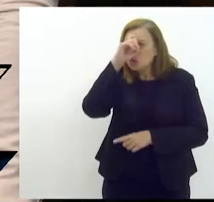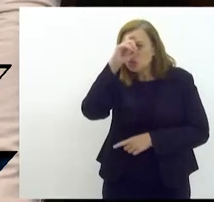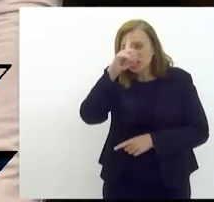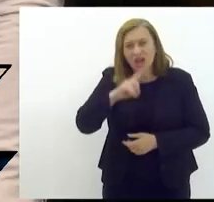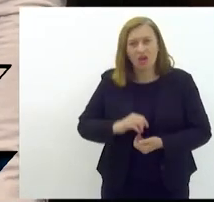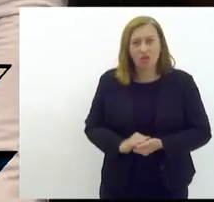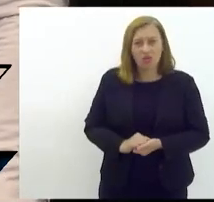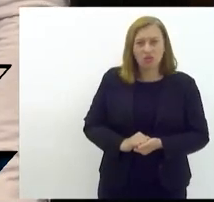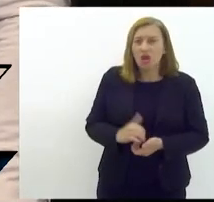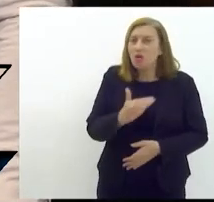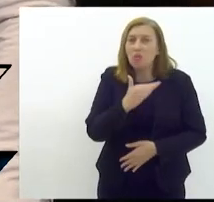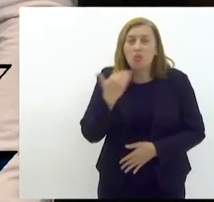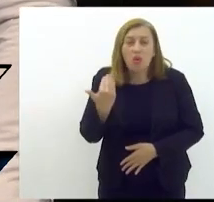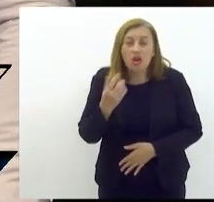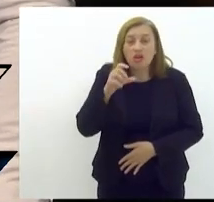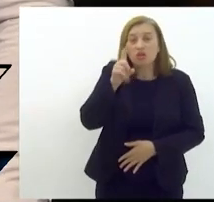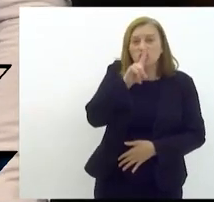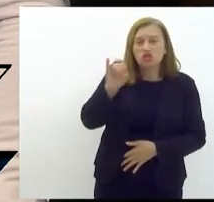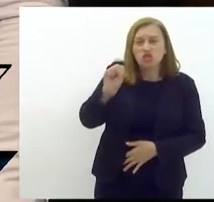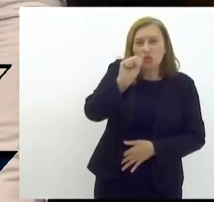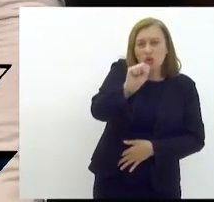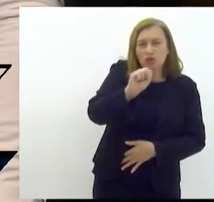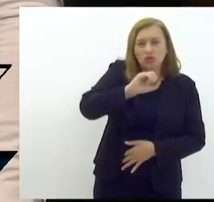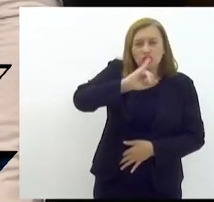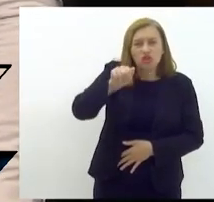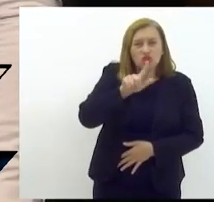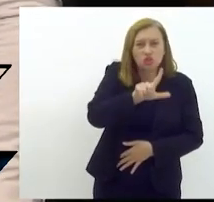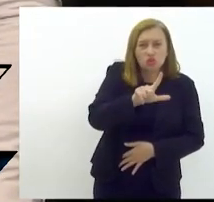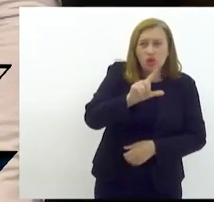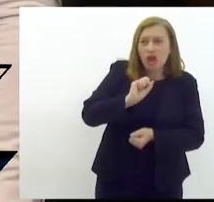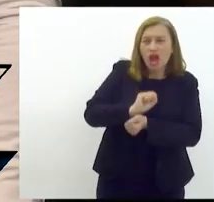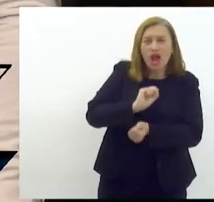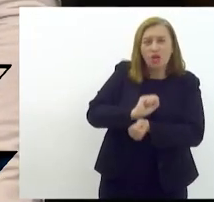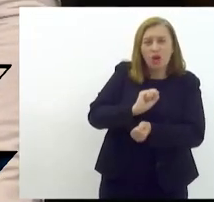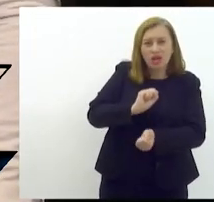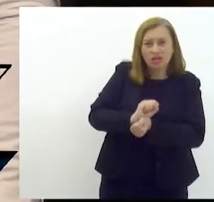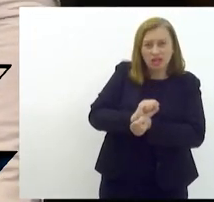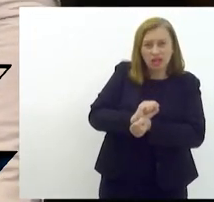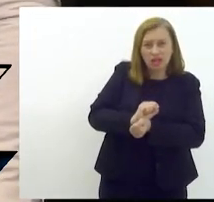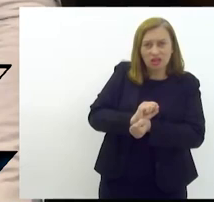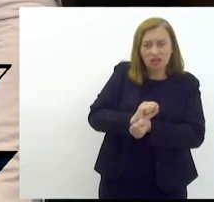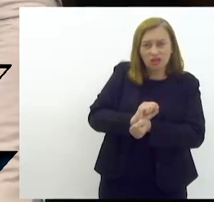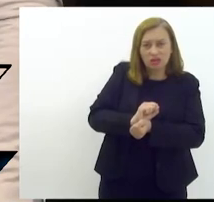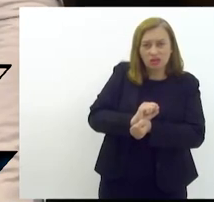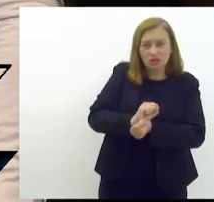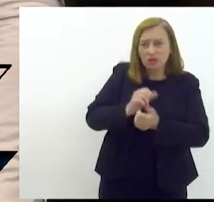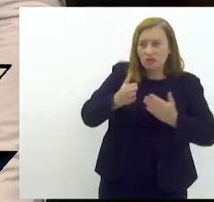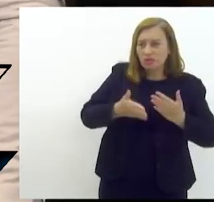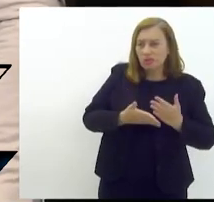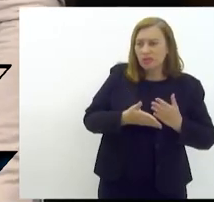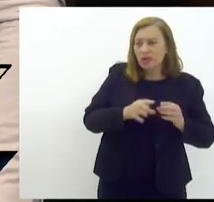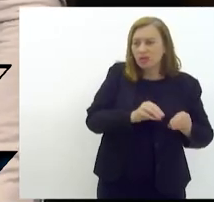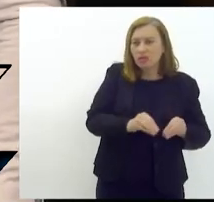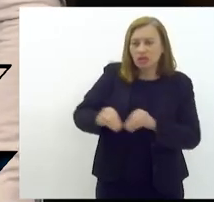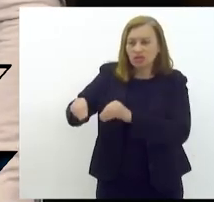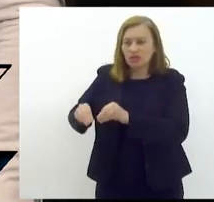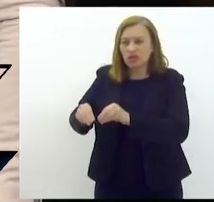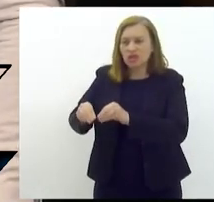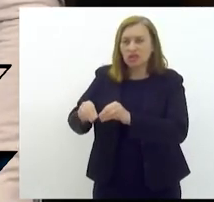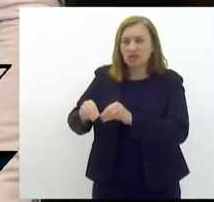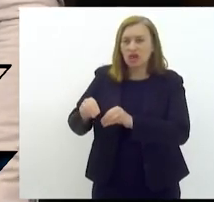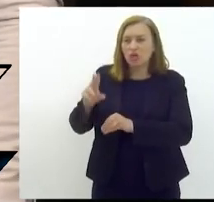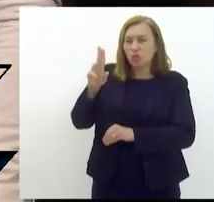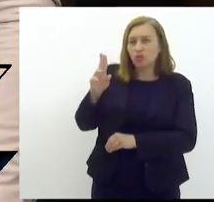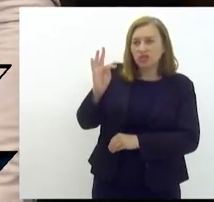ela morreu no dia 8 de julho esperando uma transferência para UTI agora me explique por que